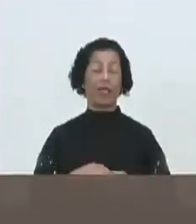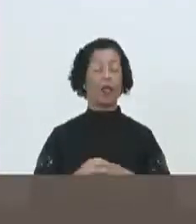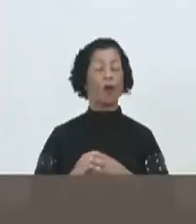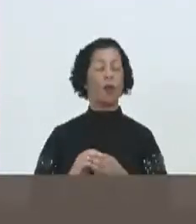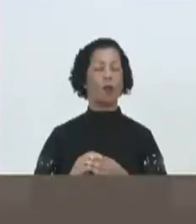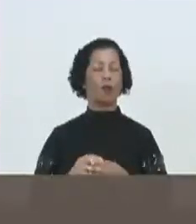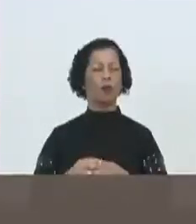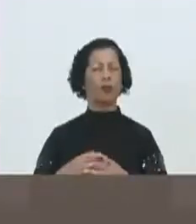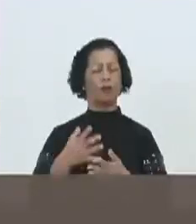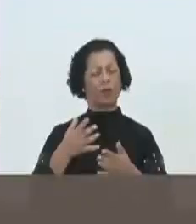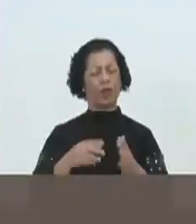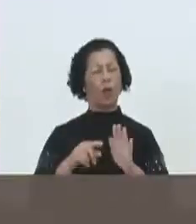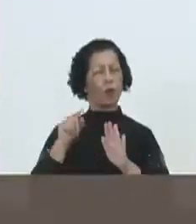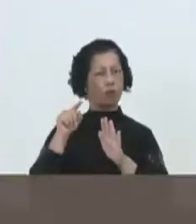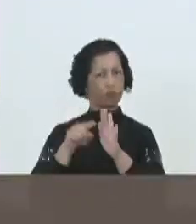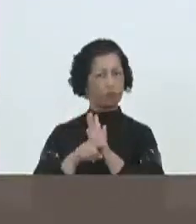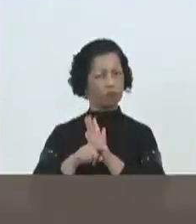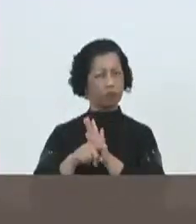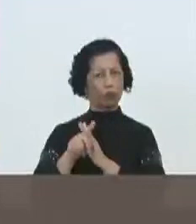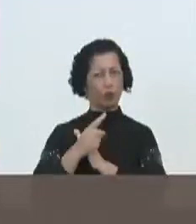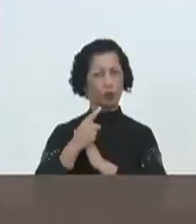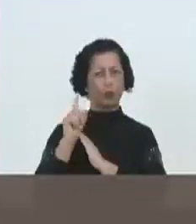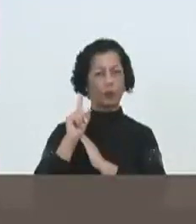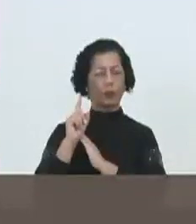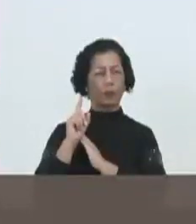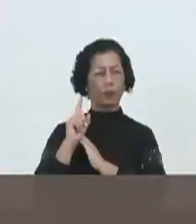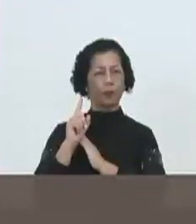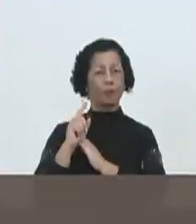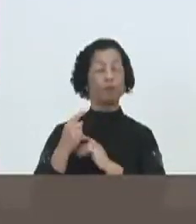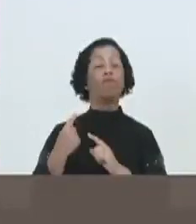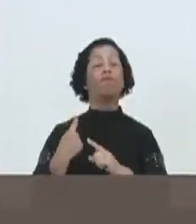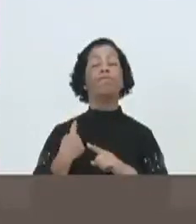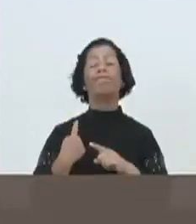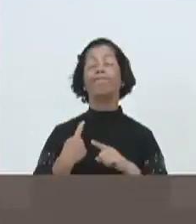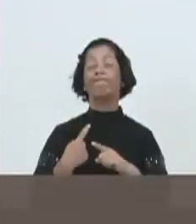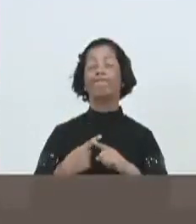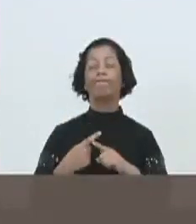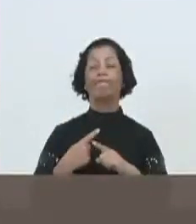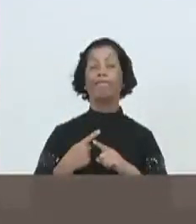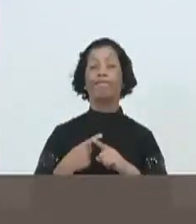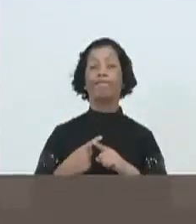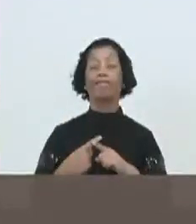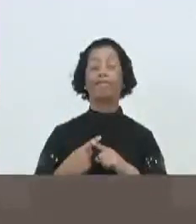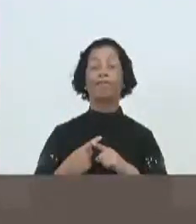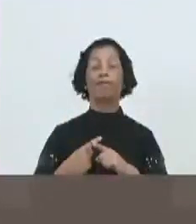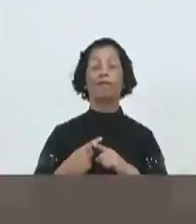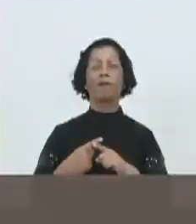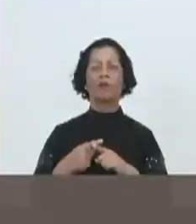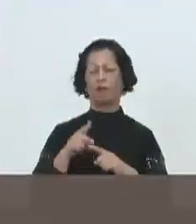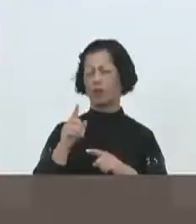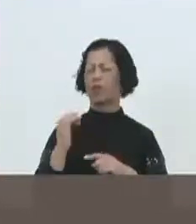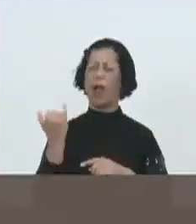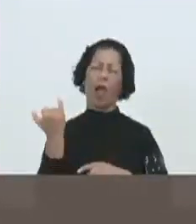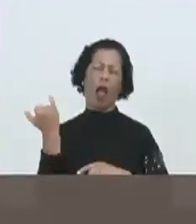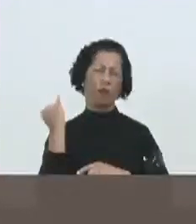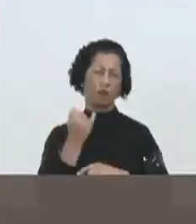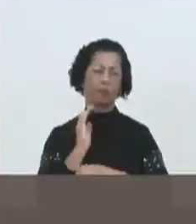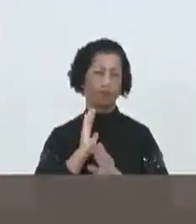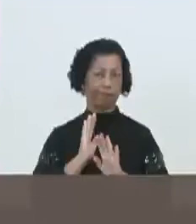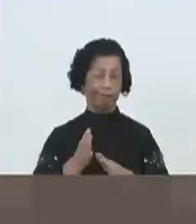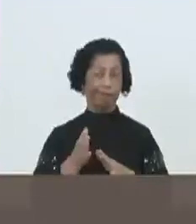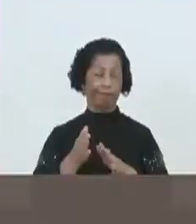perguntando aqui eh Por que essa a primeira e você já disse a questão da